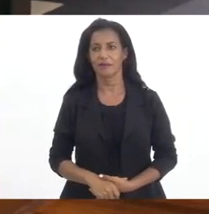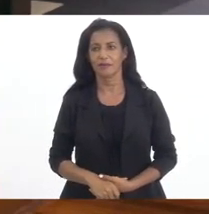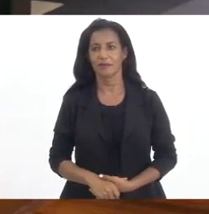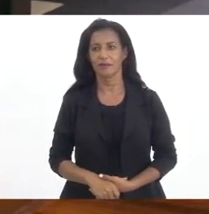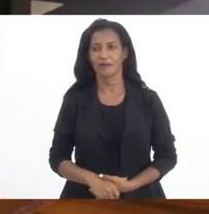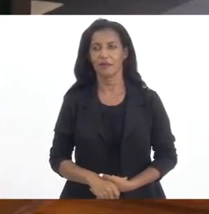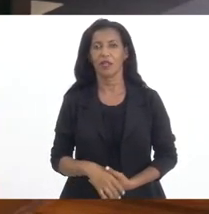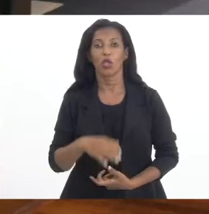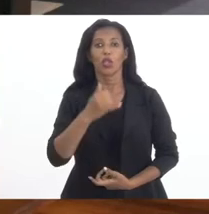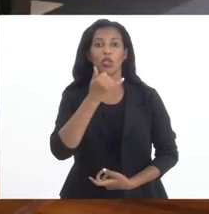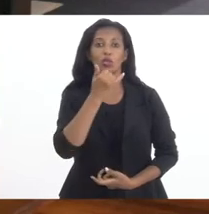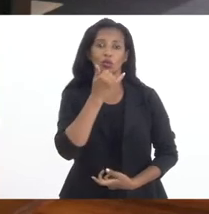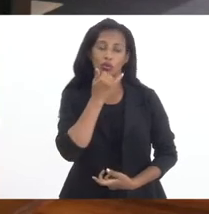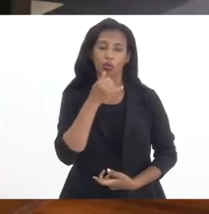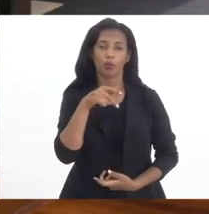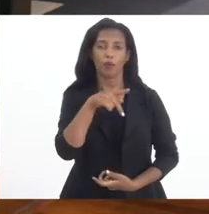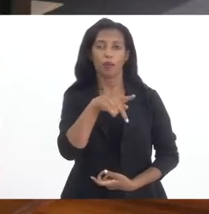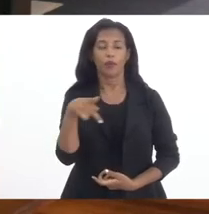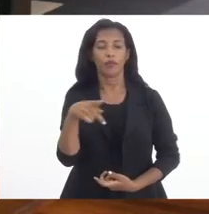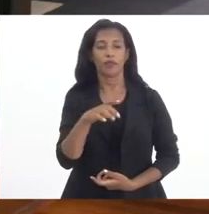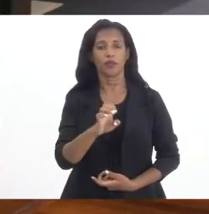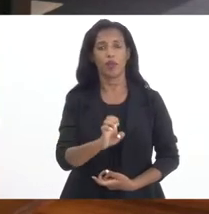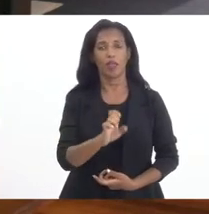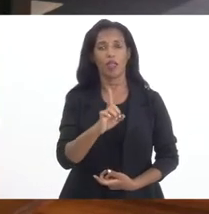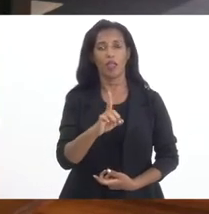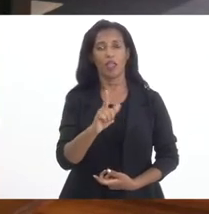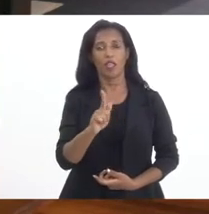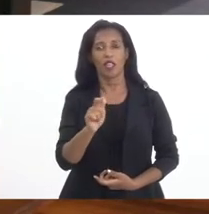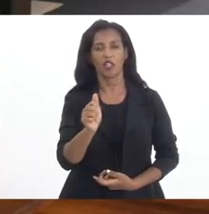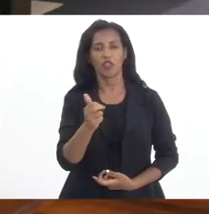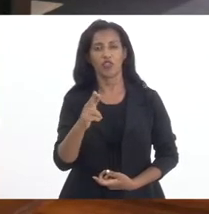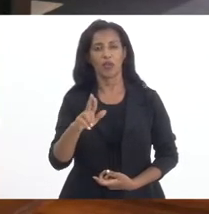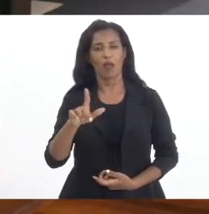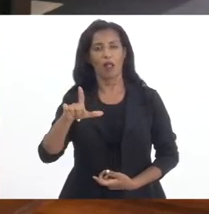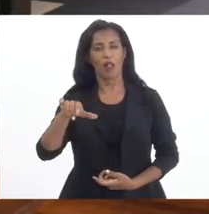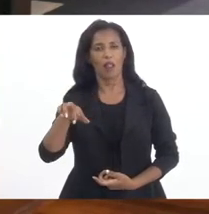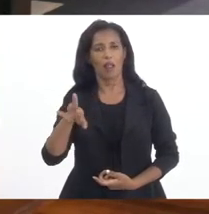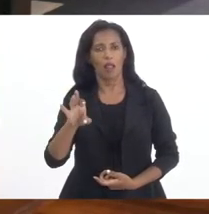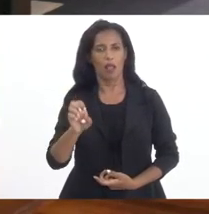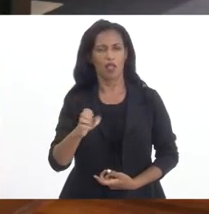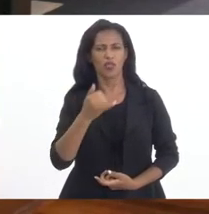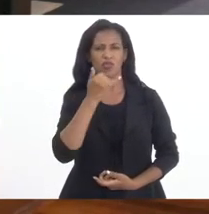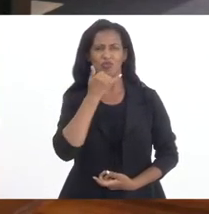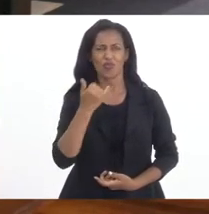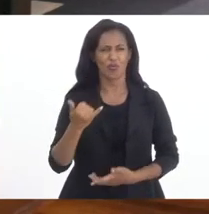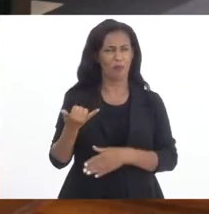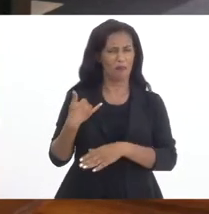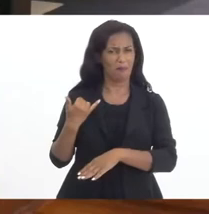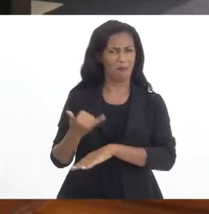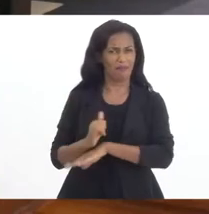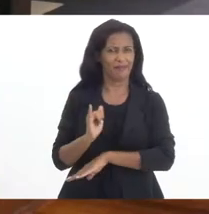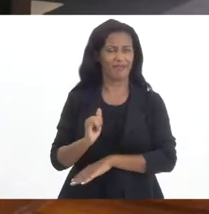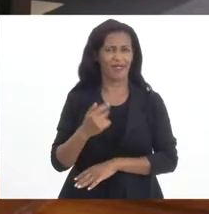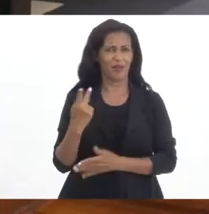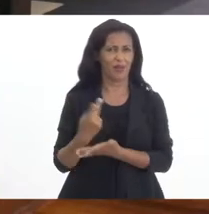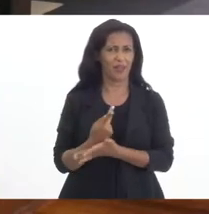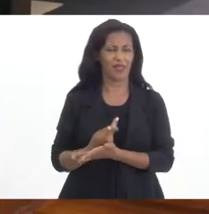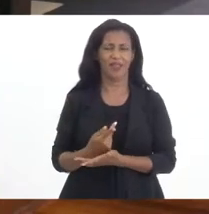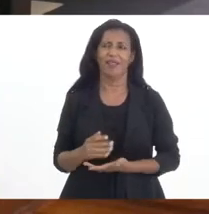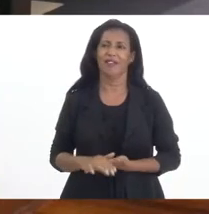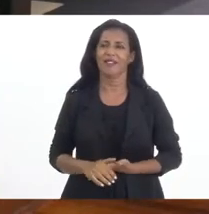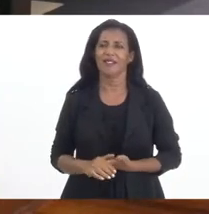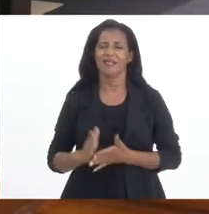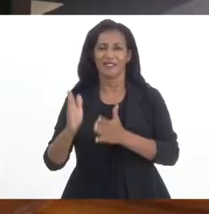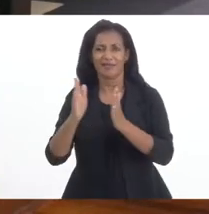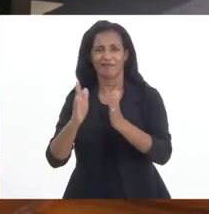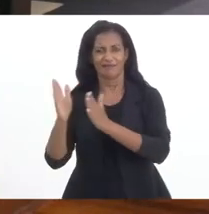Desculpe, professor Edgar Leite, palavra é sua, obrigado pela presença, desculpa aqui pelo meu equívoco, é porque